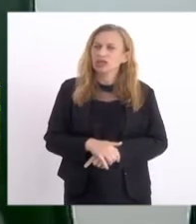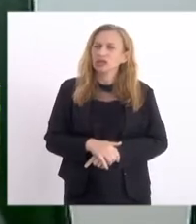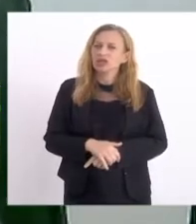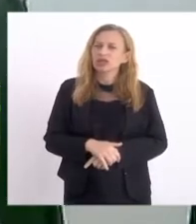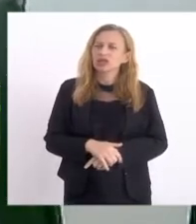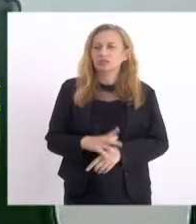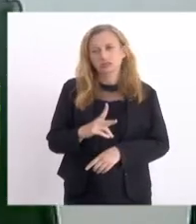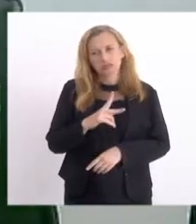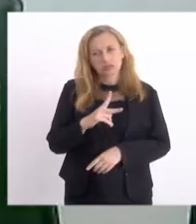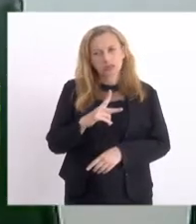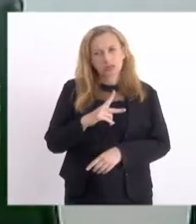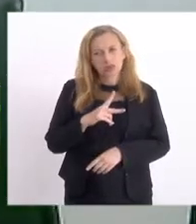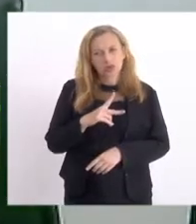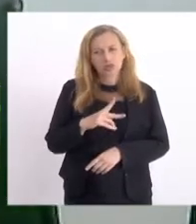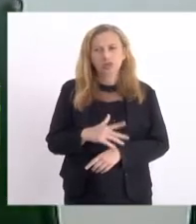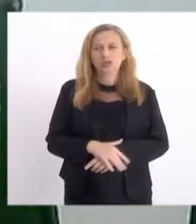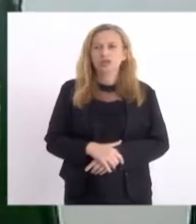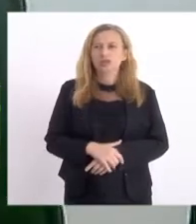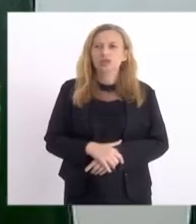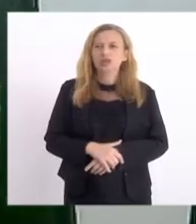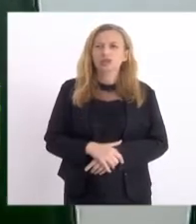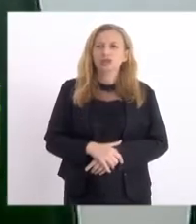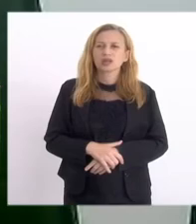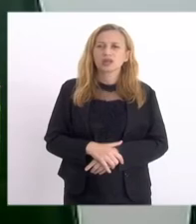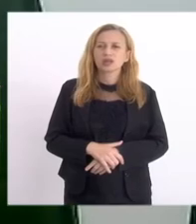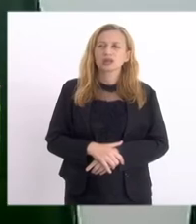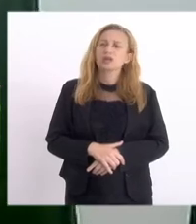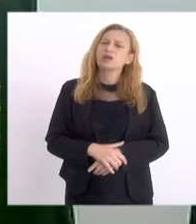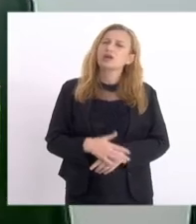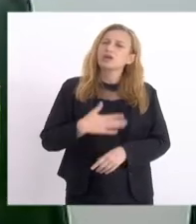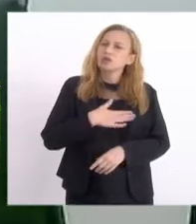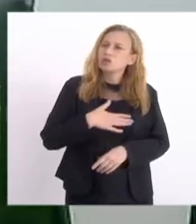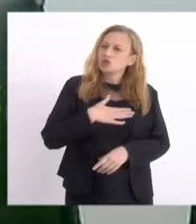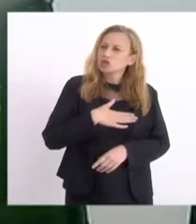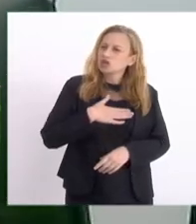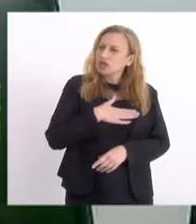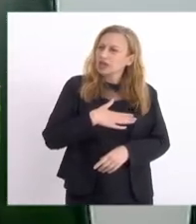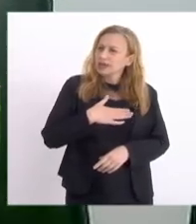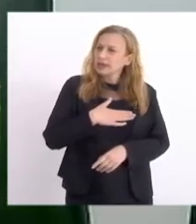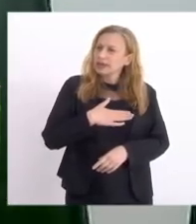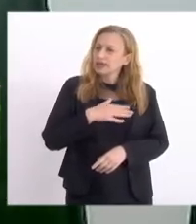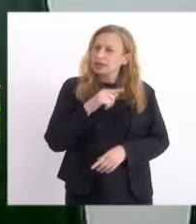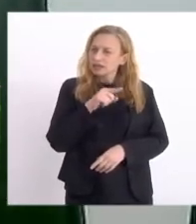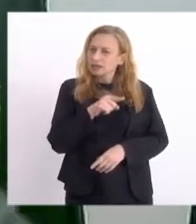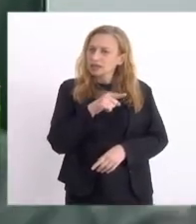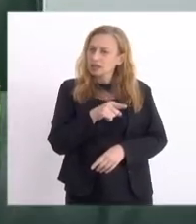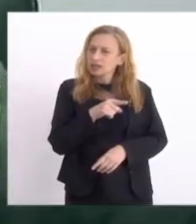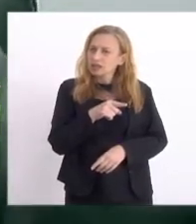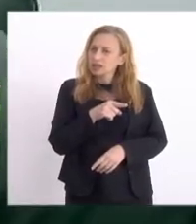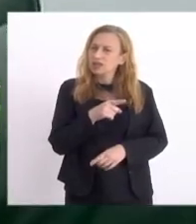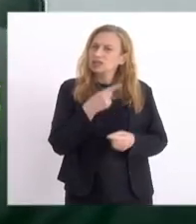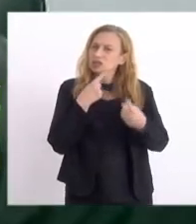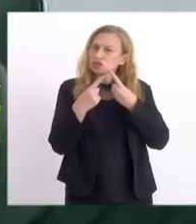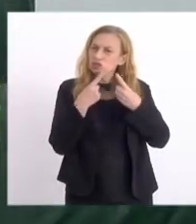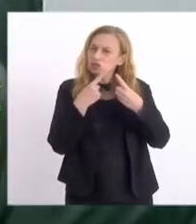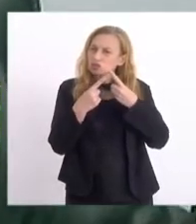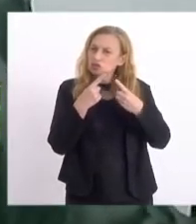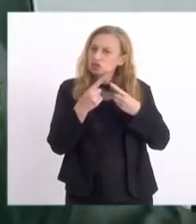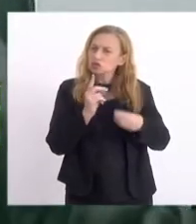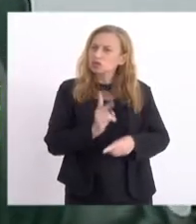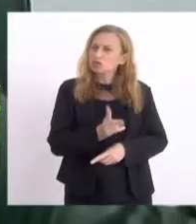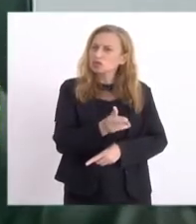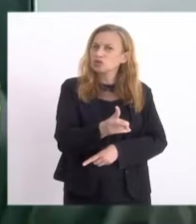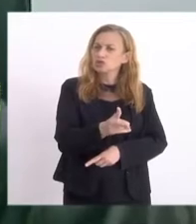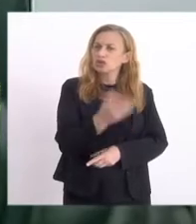eu particularmente divido Vossa Excelência no mérito, mas eu gostaria de que esse, de pelo menos, esse debate sendo defendido,